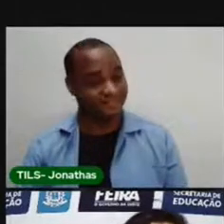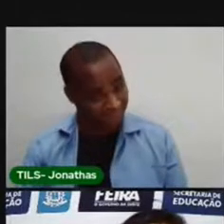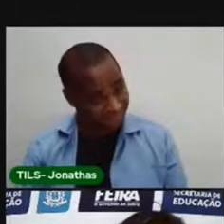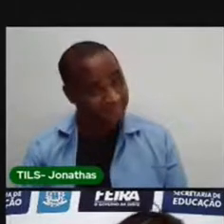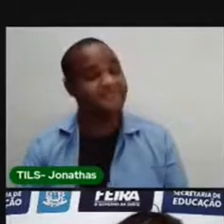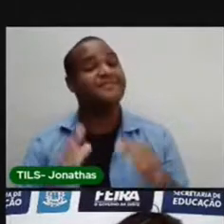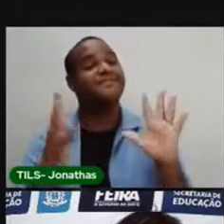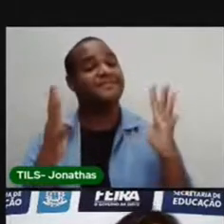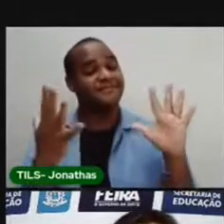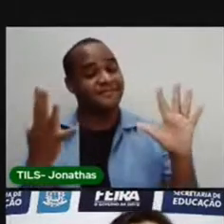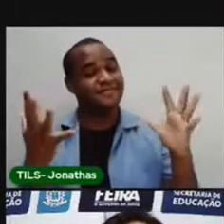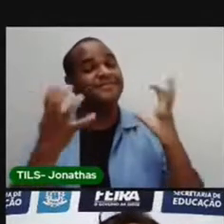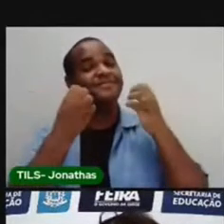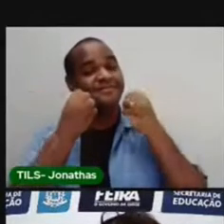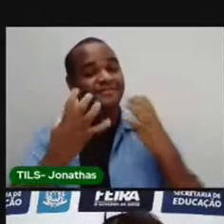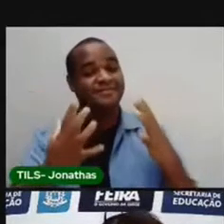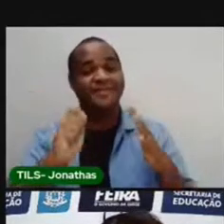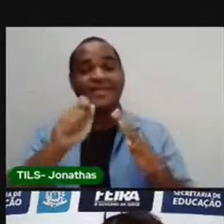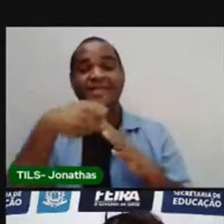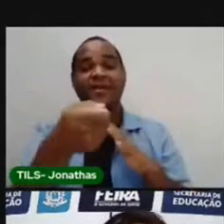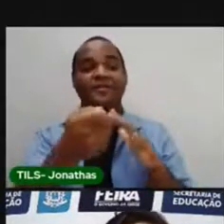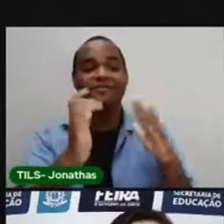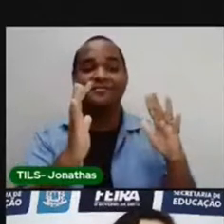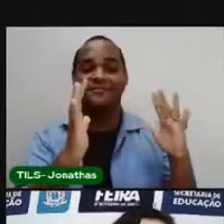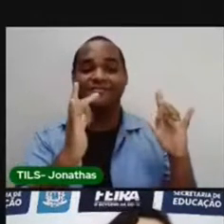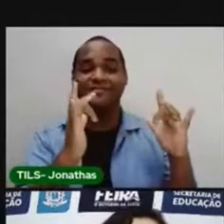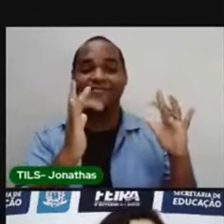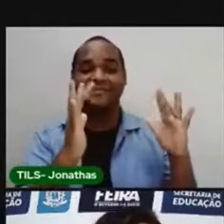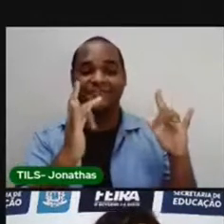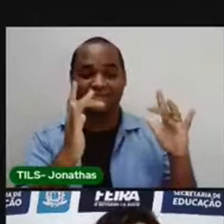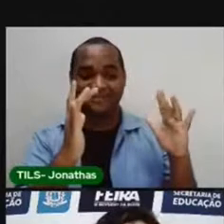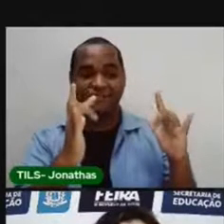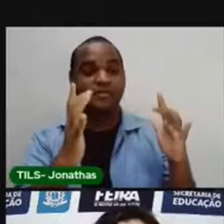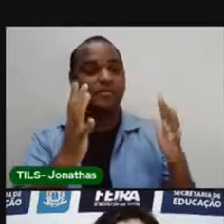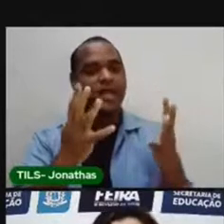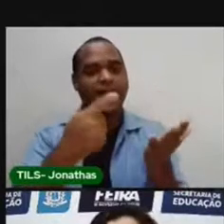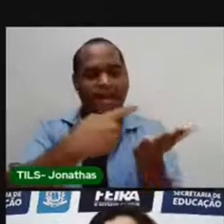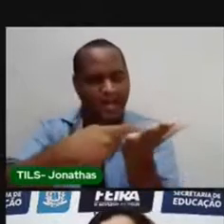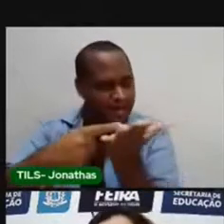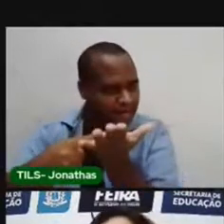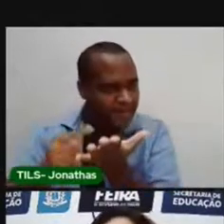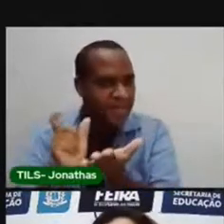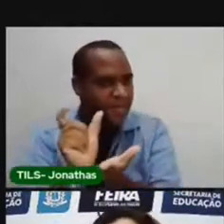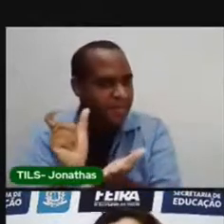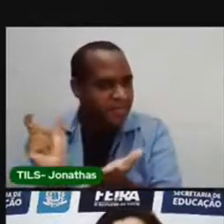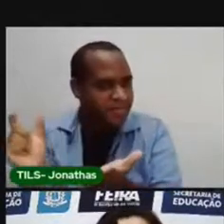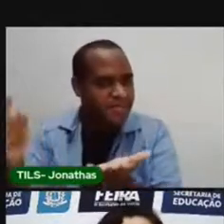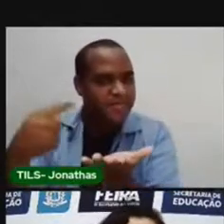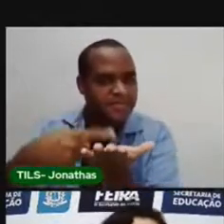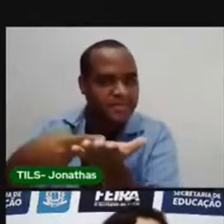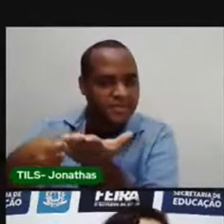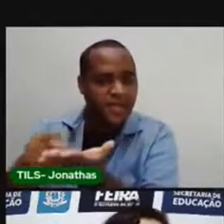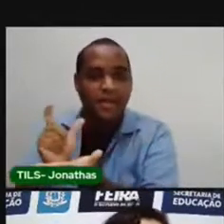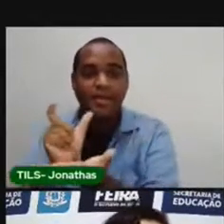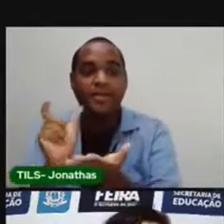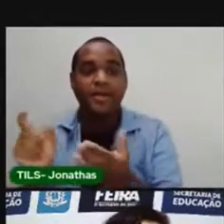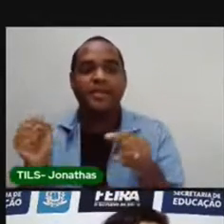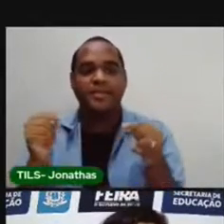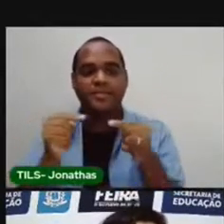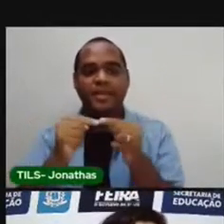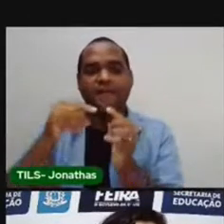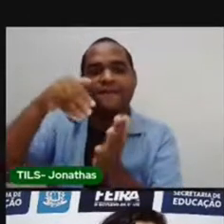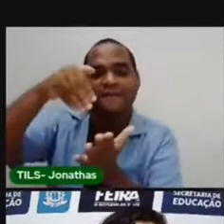Isso, muito bem. Namorado. As rimas são palavras que têm a